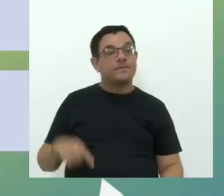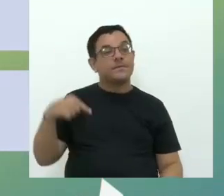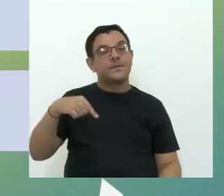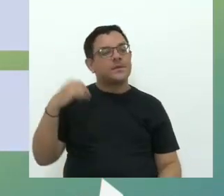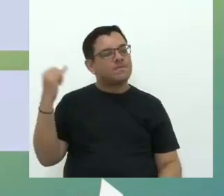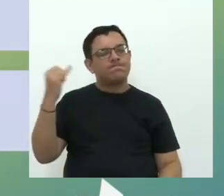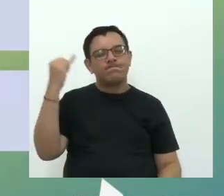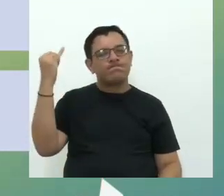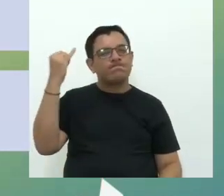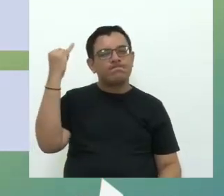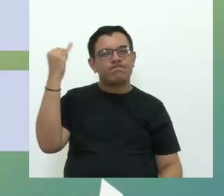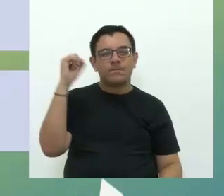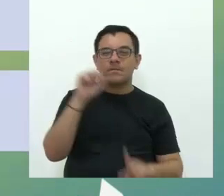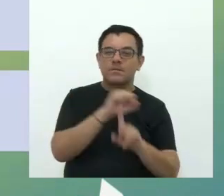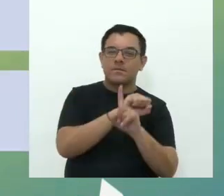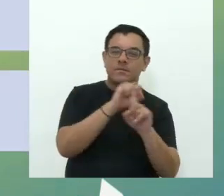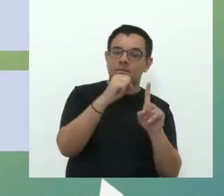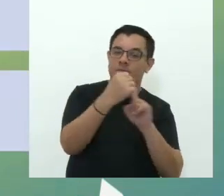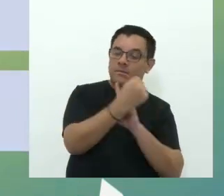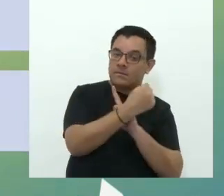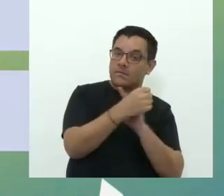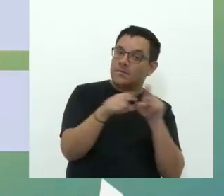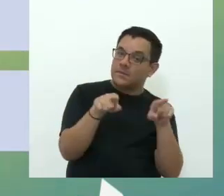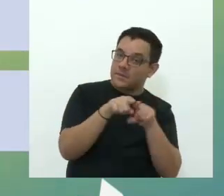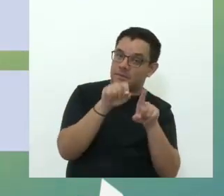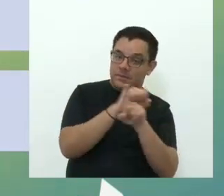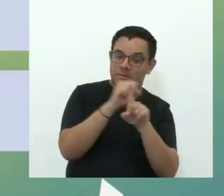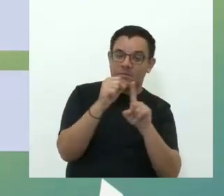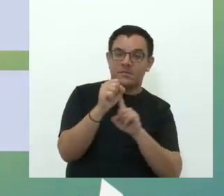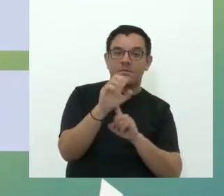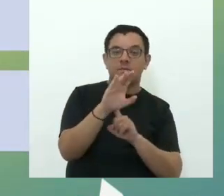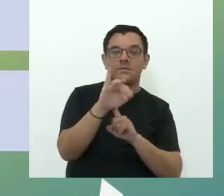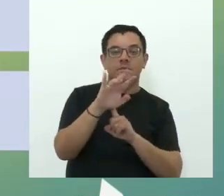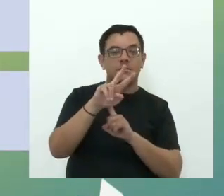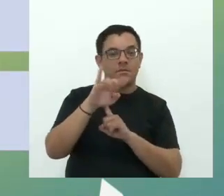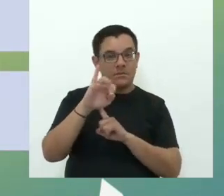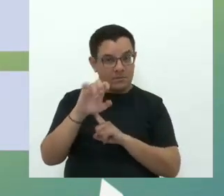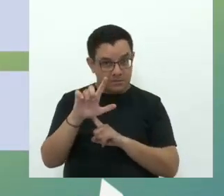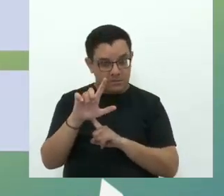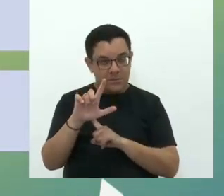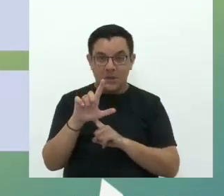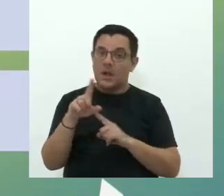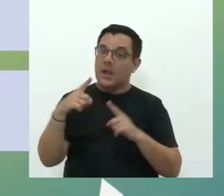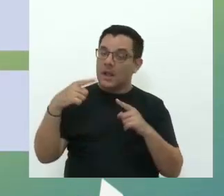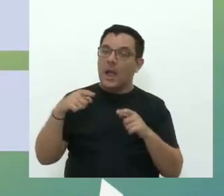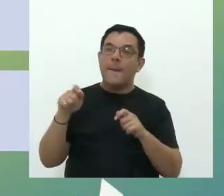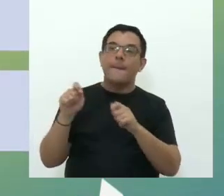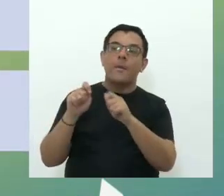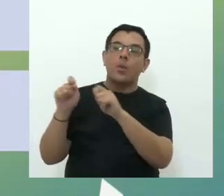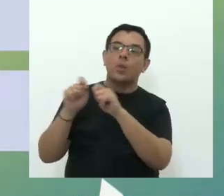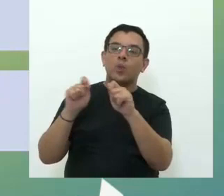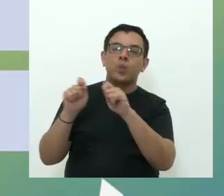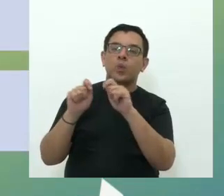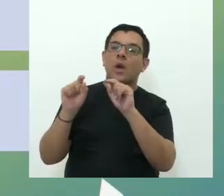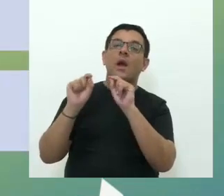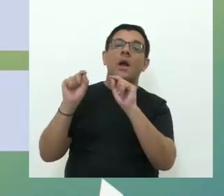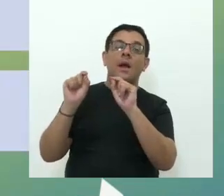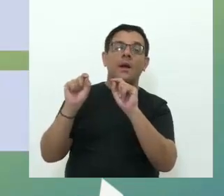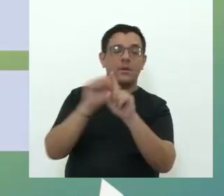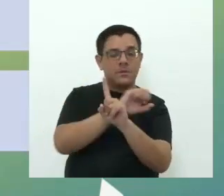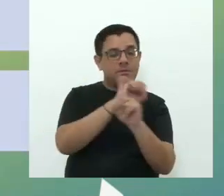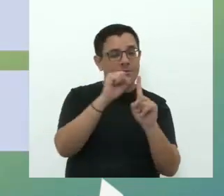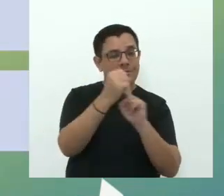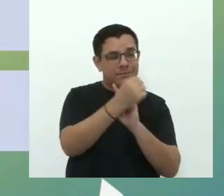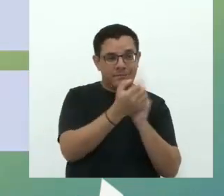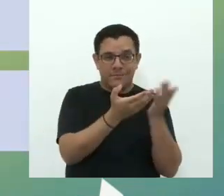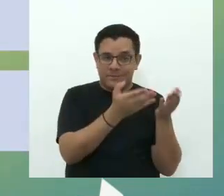super importante Essa sociedade e a sociedade civil porque muitas vezes esse controle social é viabilizado por quem pela